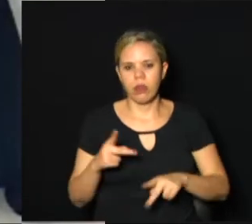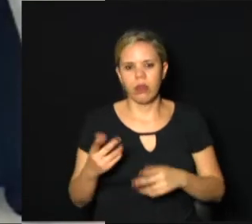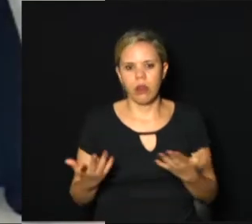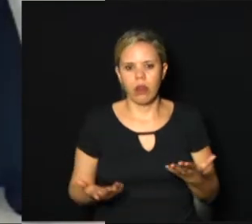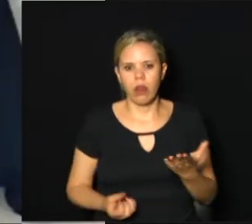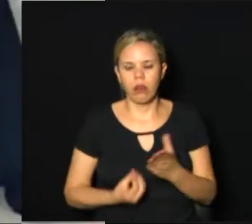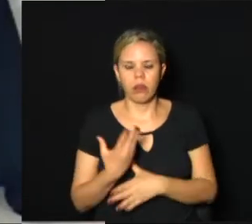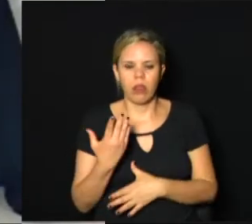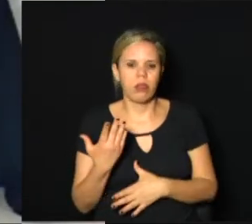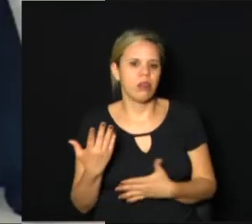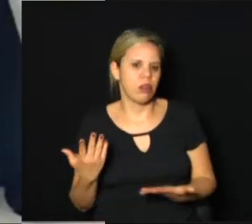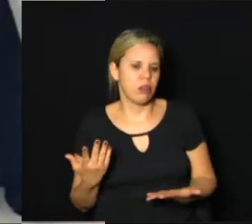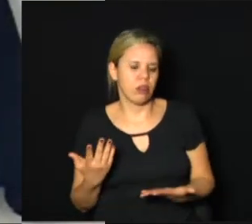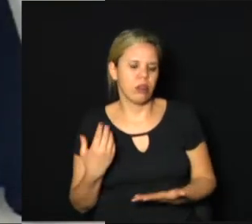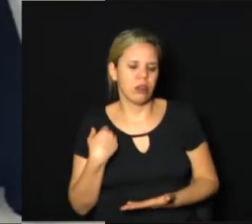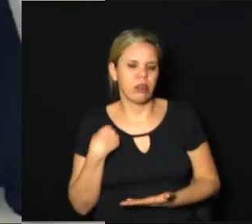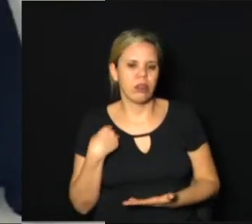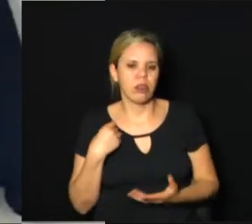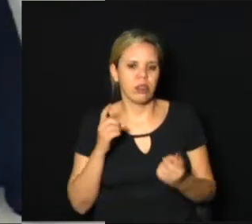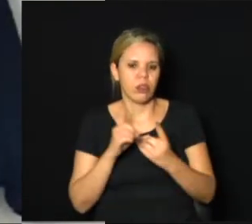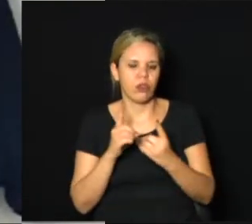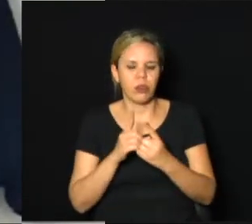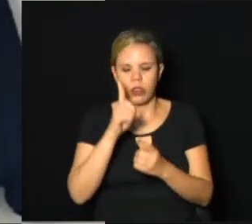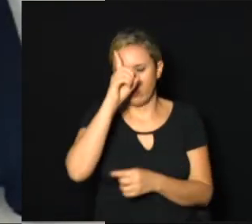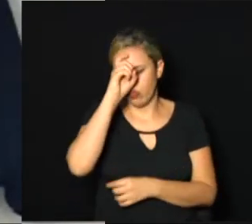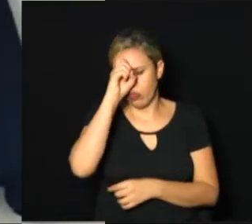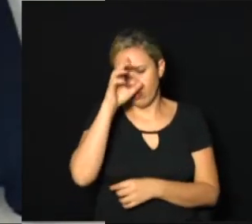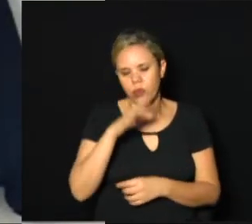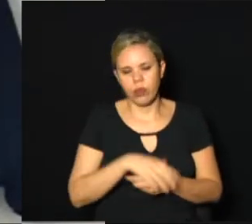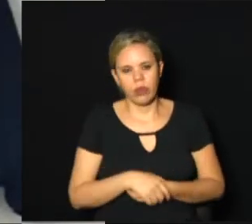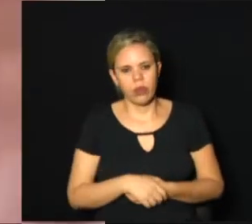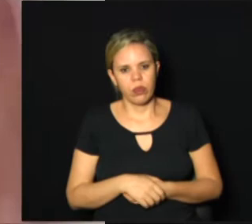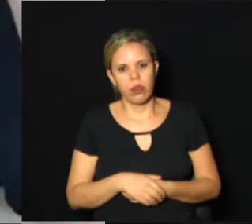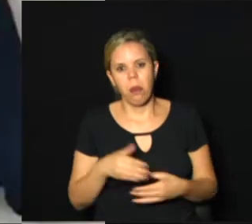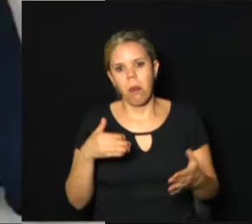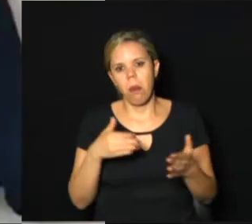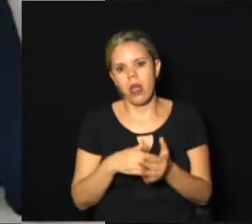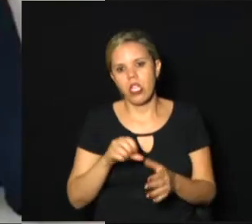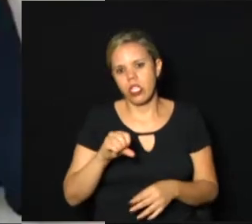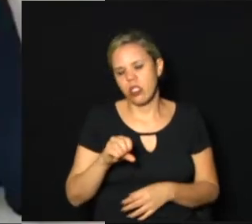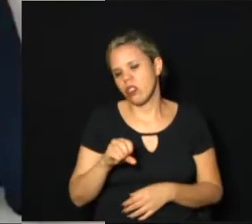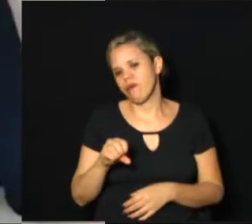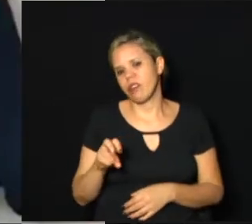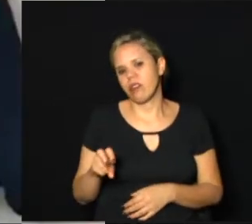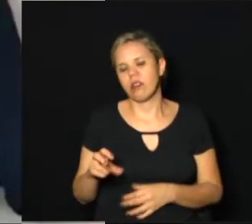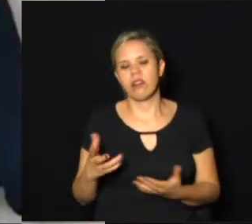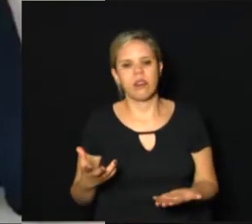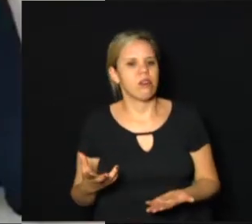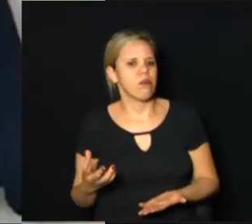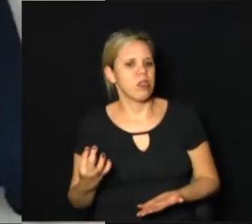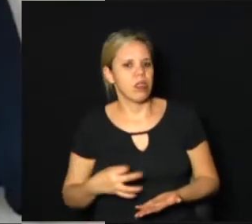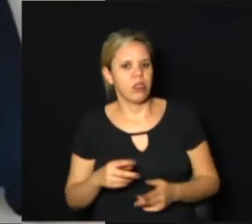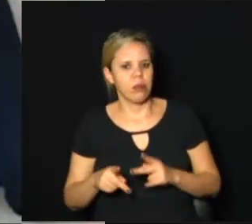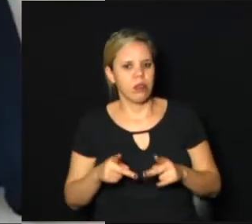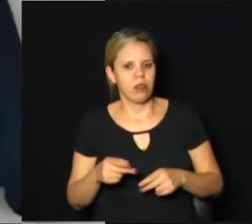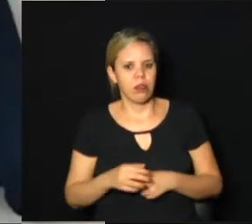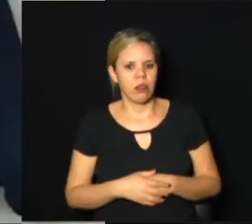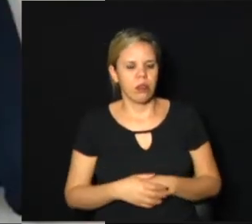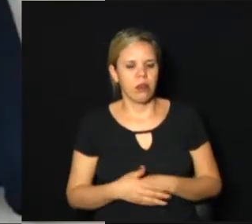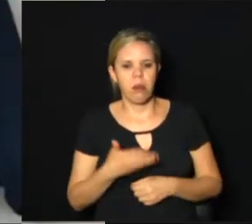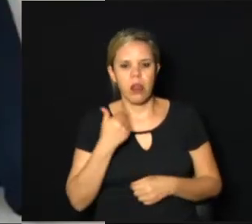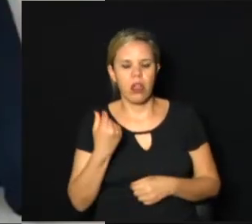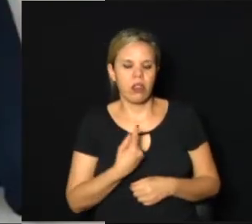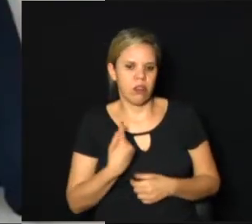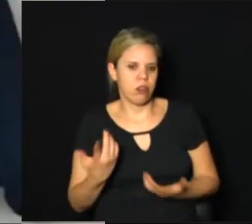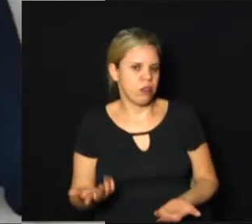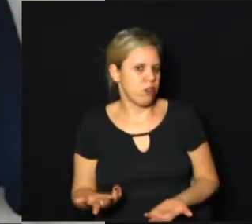um contexto de atendimento hospitalar, etc. Então, no máximo, 95, na pior das hipóteses, 95% das pessoas melhora